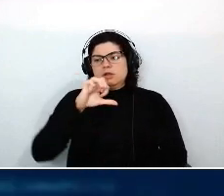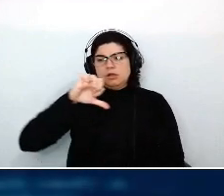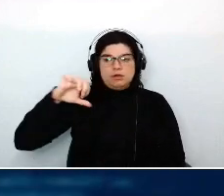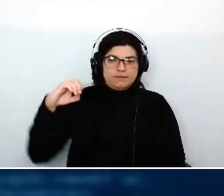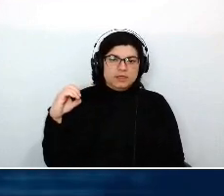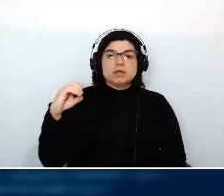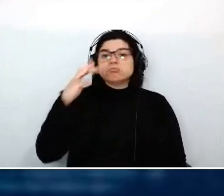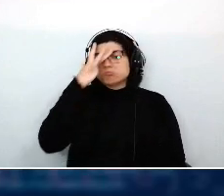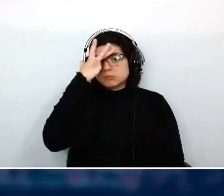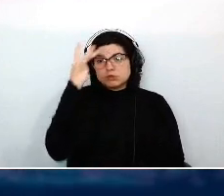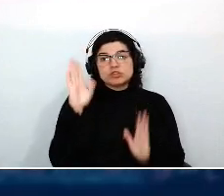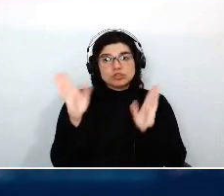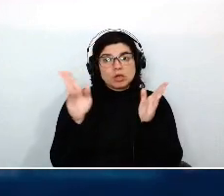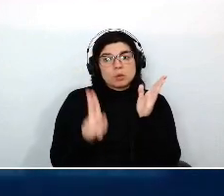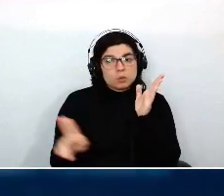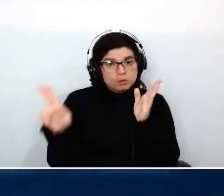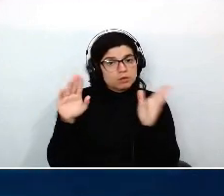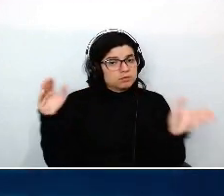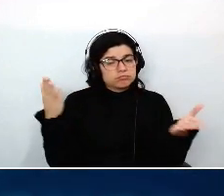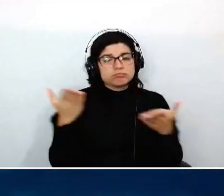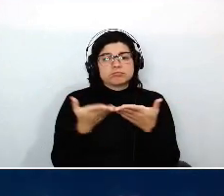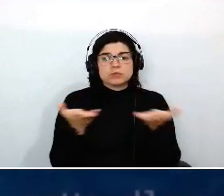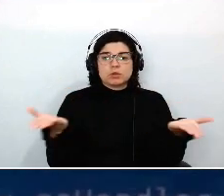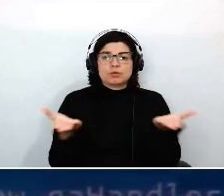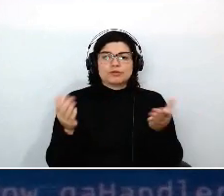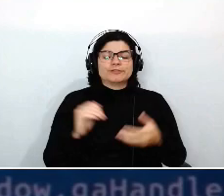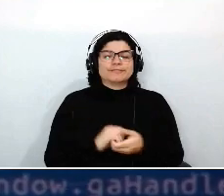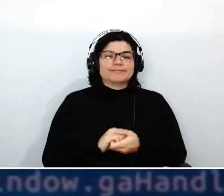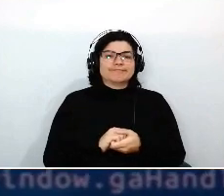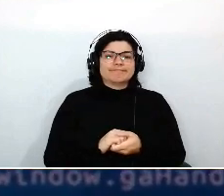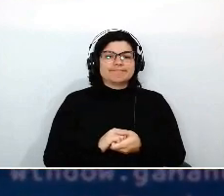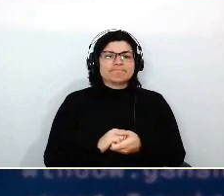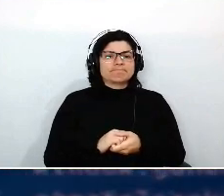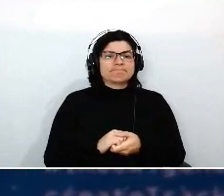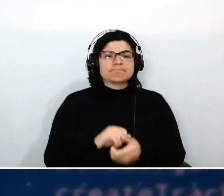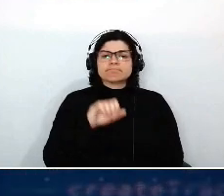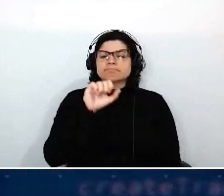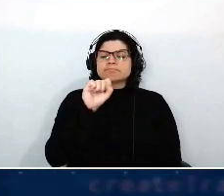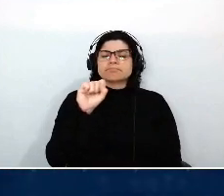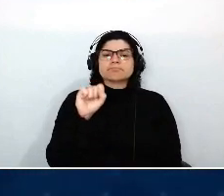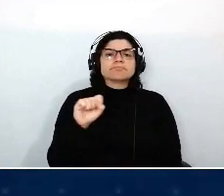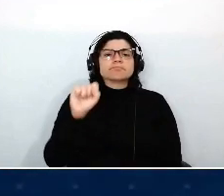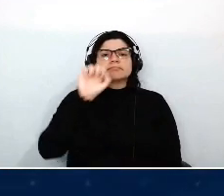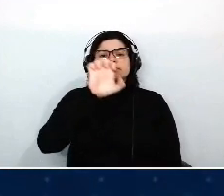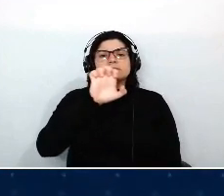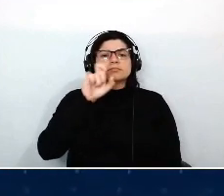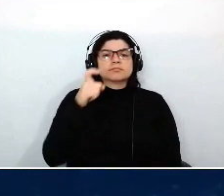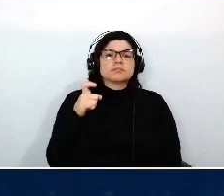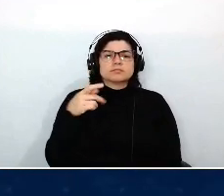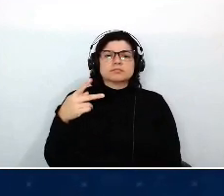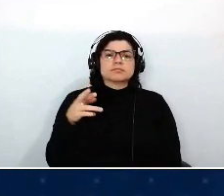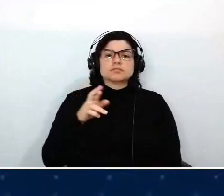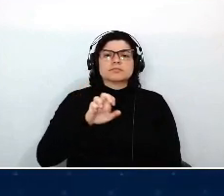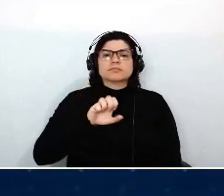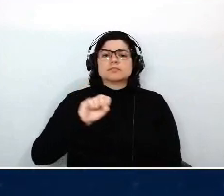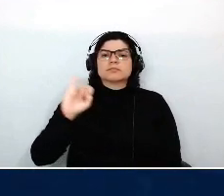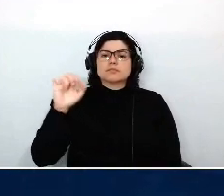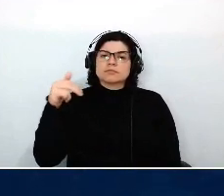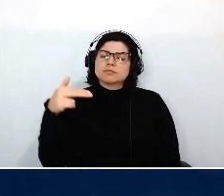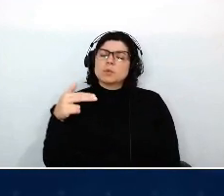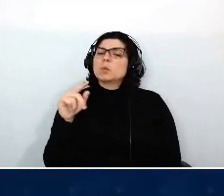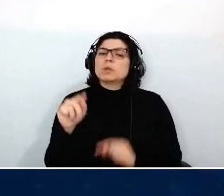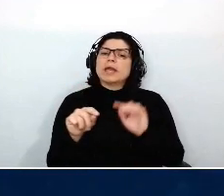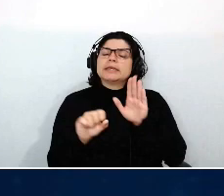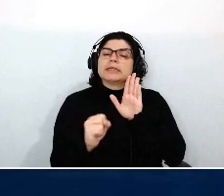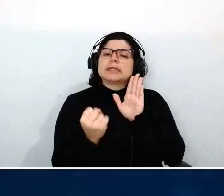em ombro de gigantes. Né? O que é esse tal de S Expression? S é de Symbolic, então é Symbolic Expression, e ele serve para